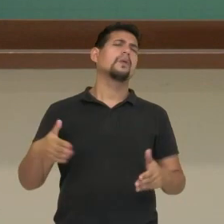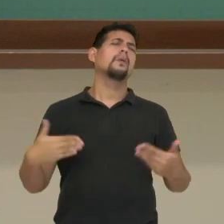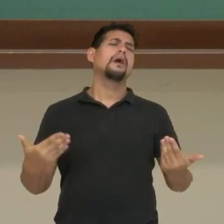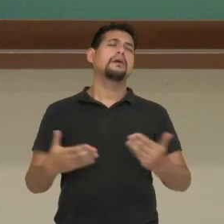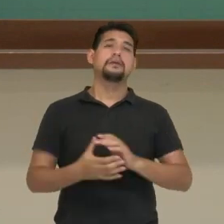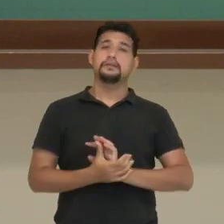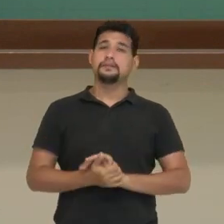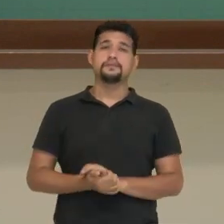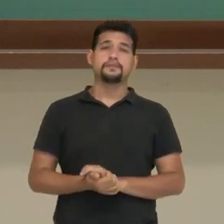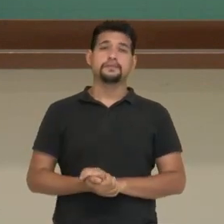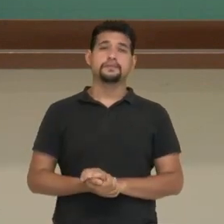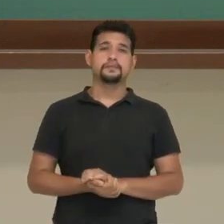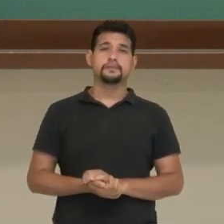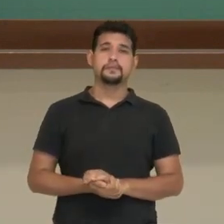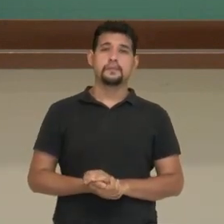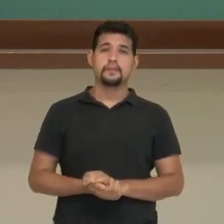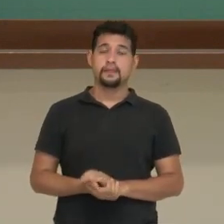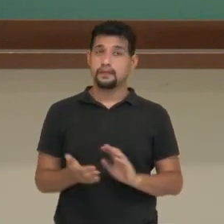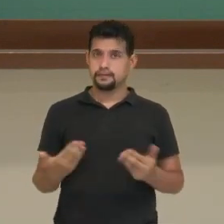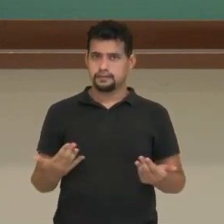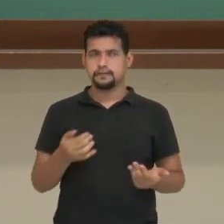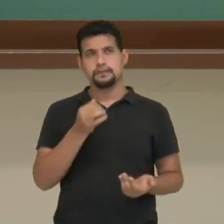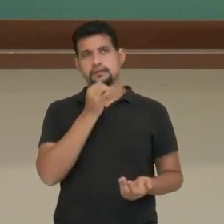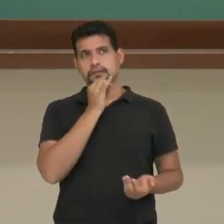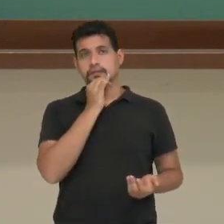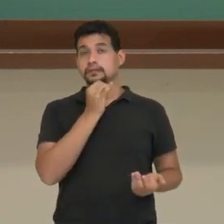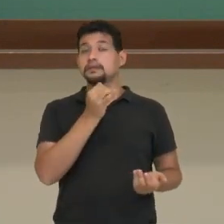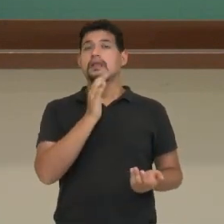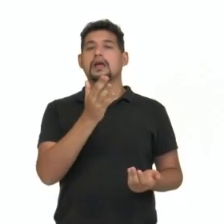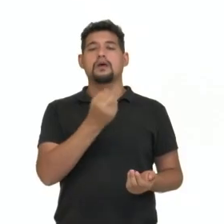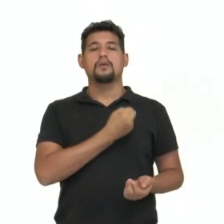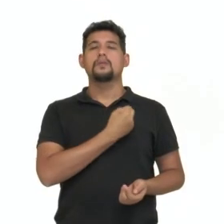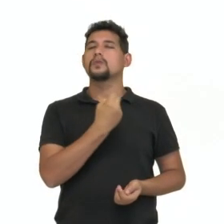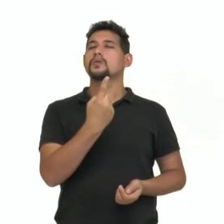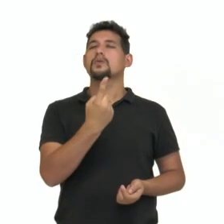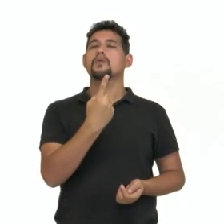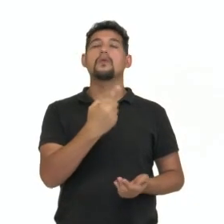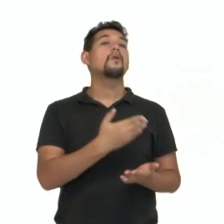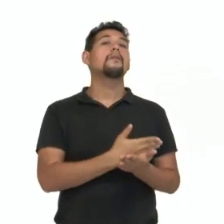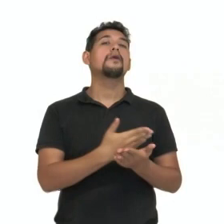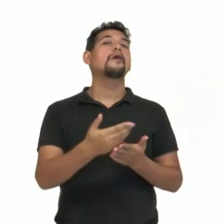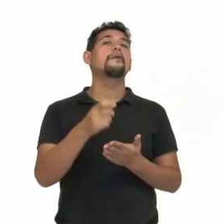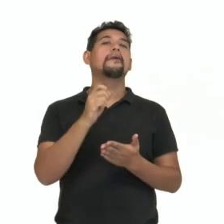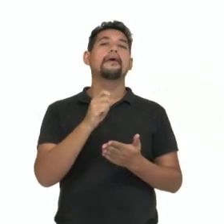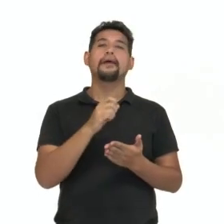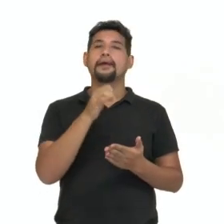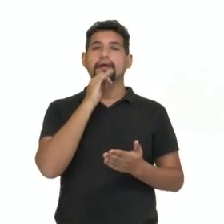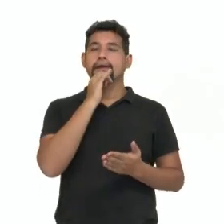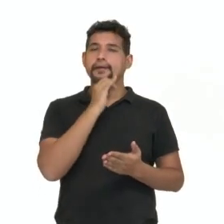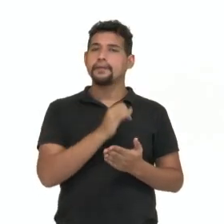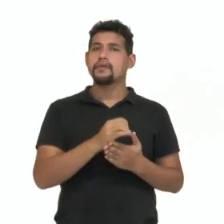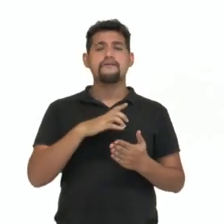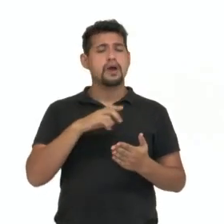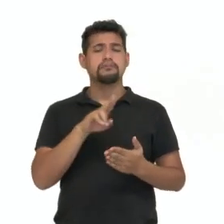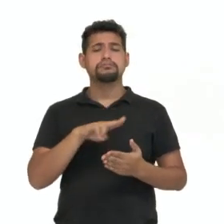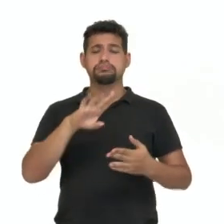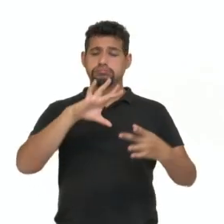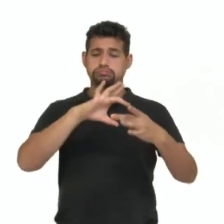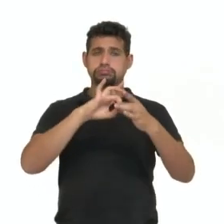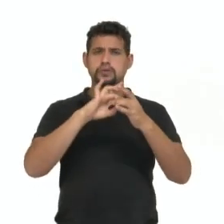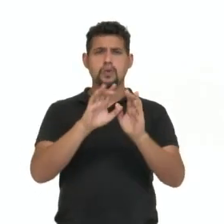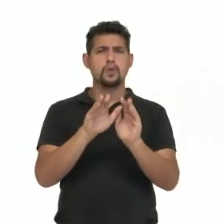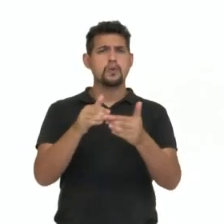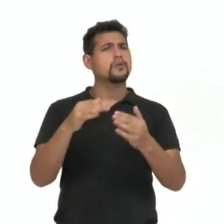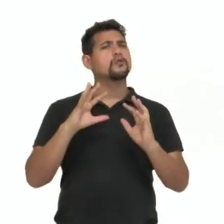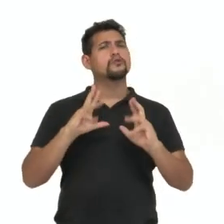3? Então, ó, por exemplo, né, lá no 1, surgimento de membros locomotores, é algo que vai unir os 3 grupos, né?